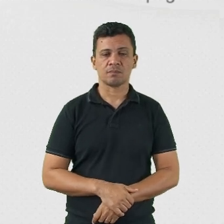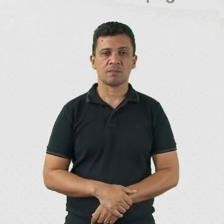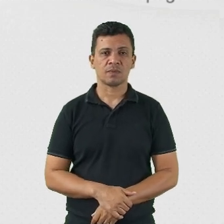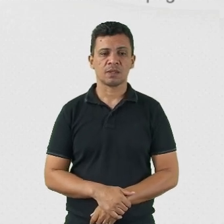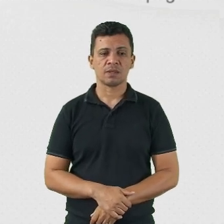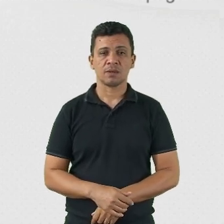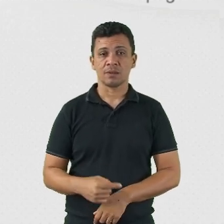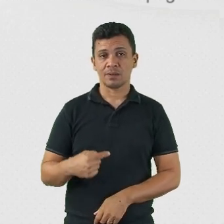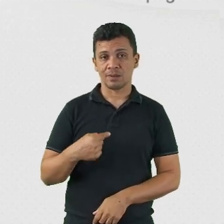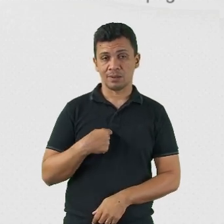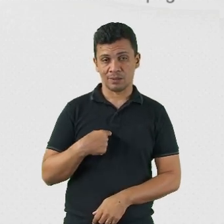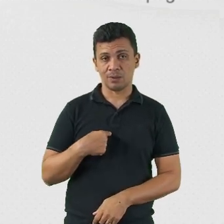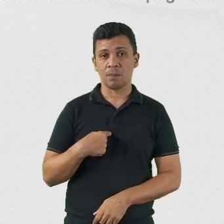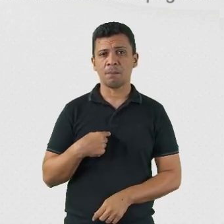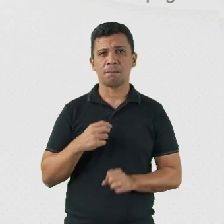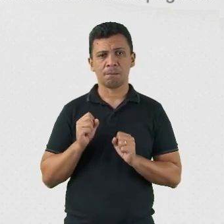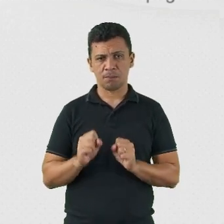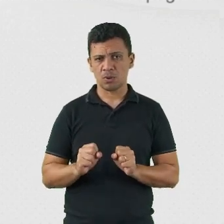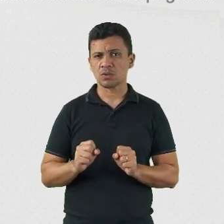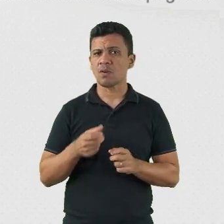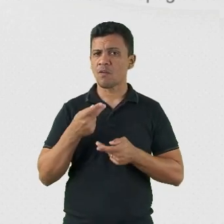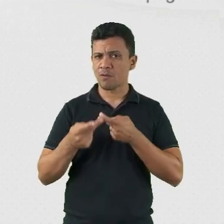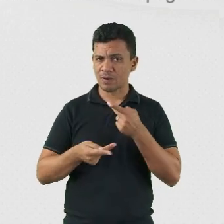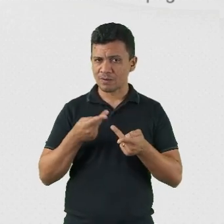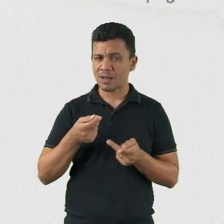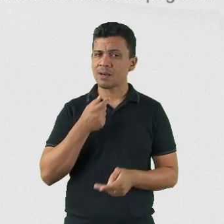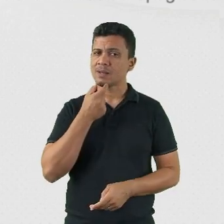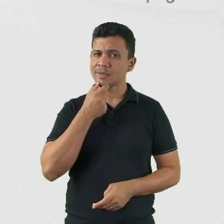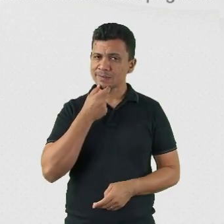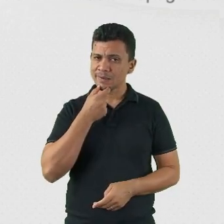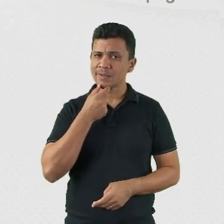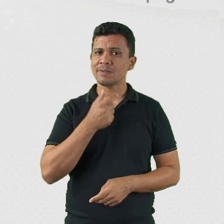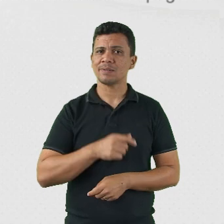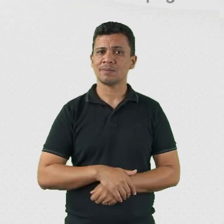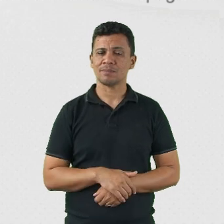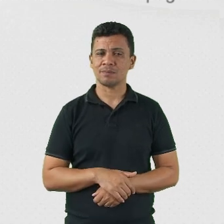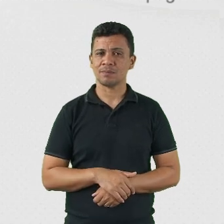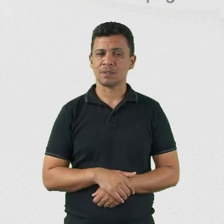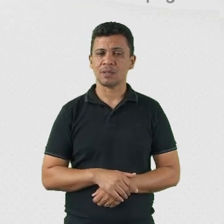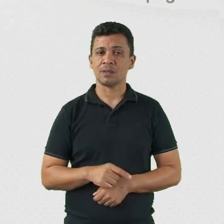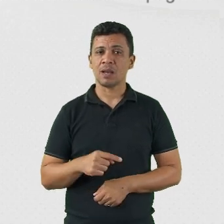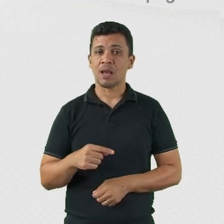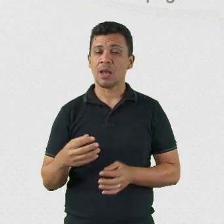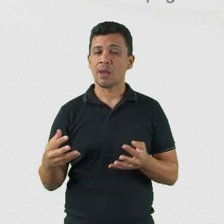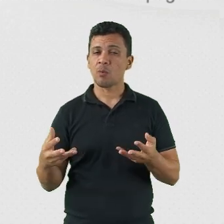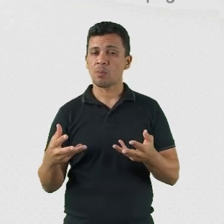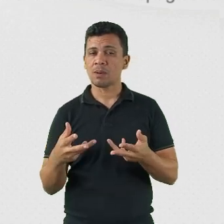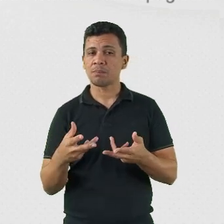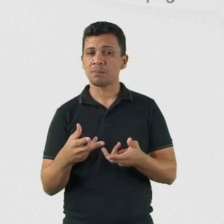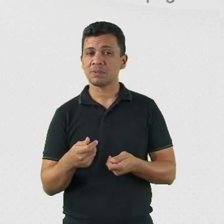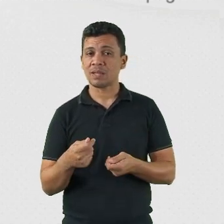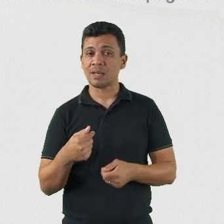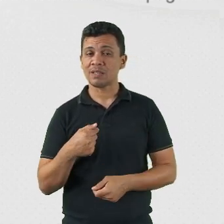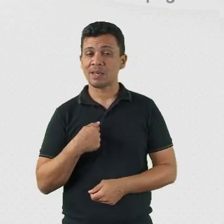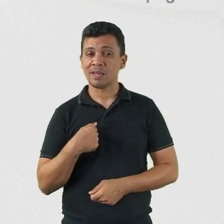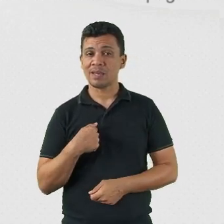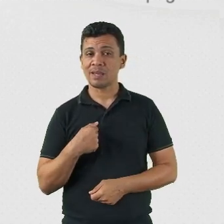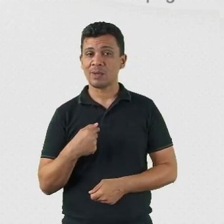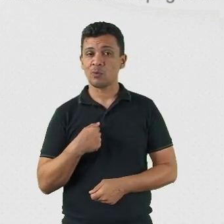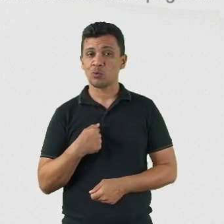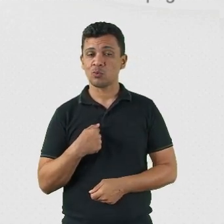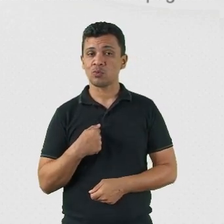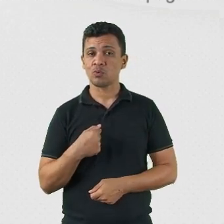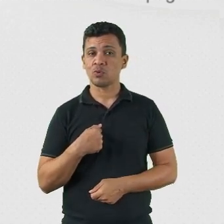English. Eu posso falar inglês. Quer dizer, é uma habilidade que eu,